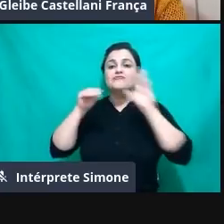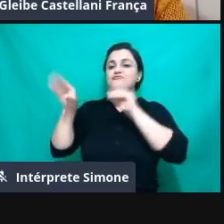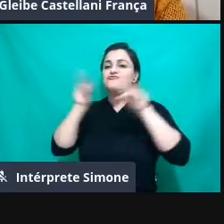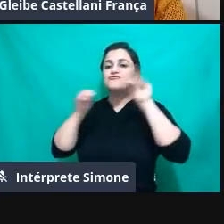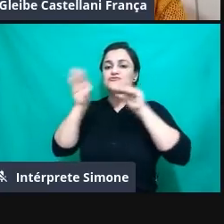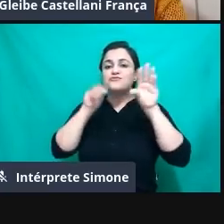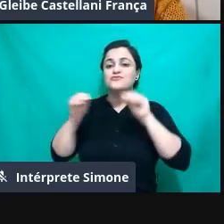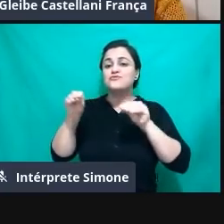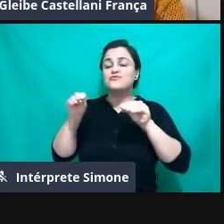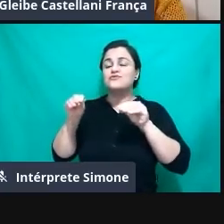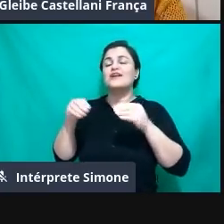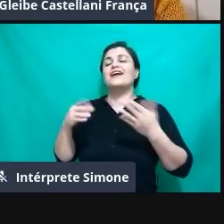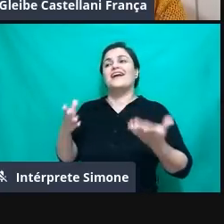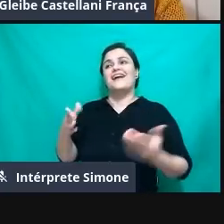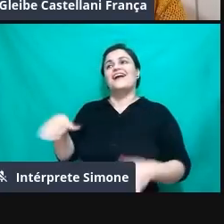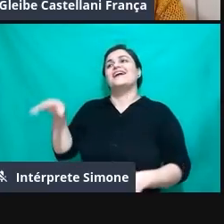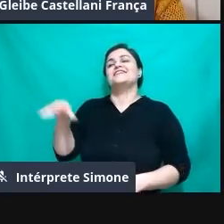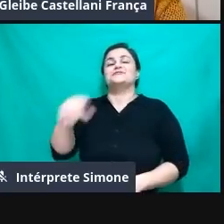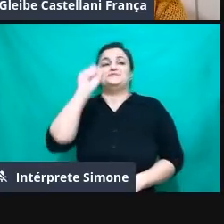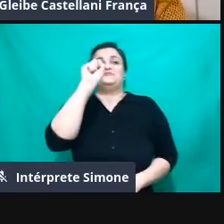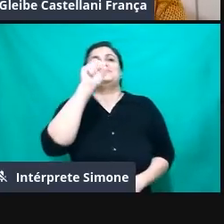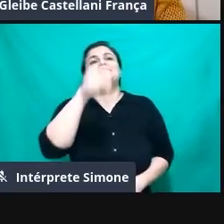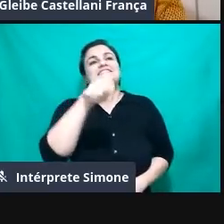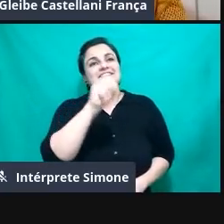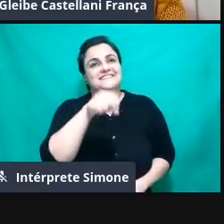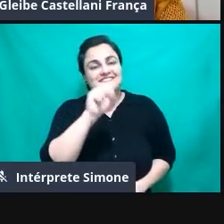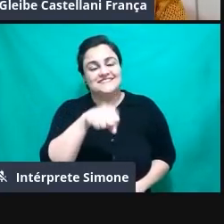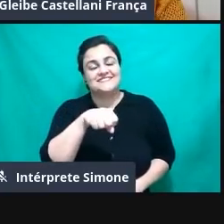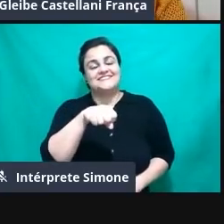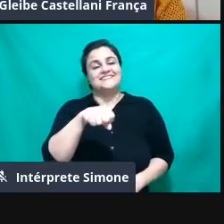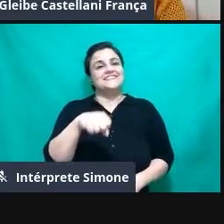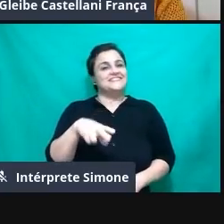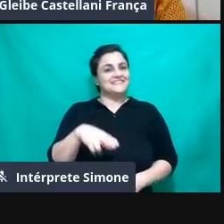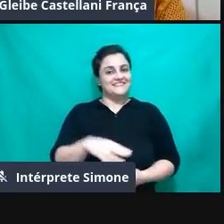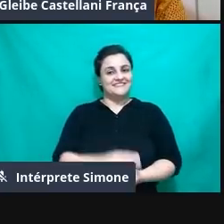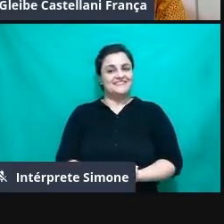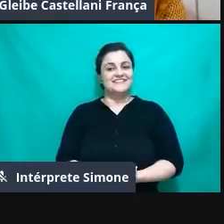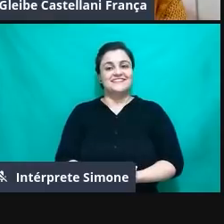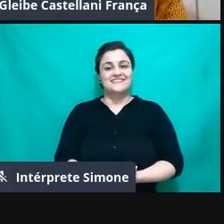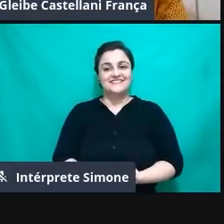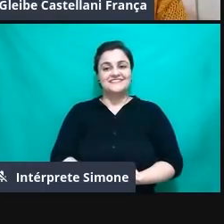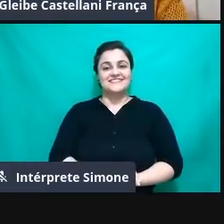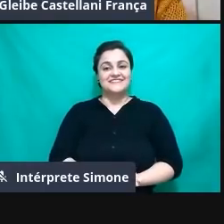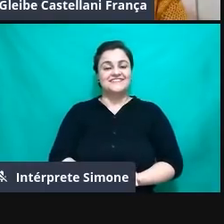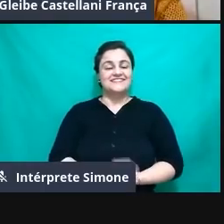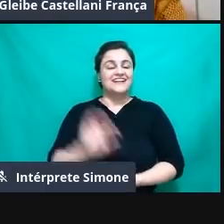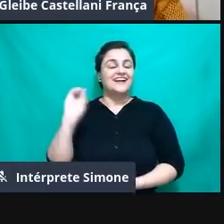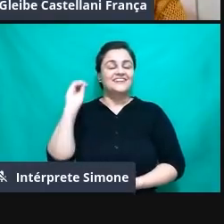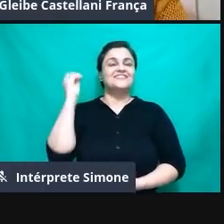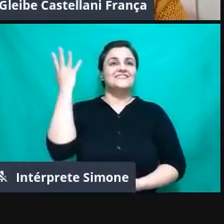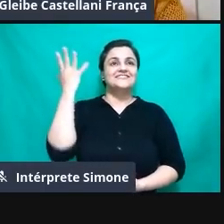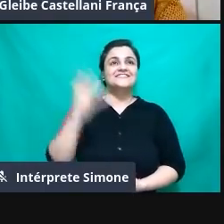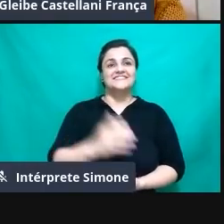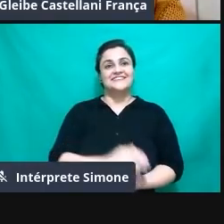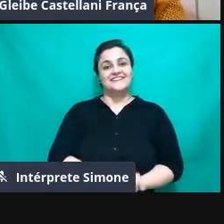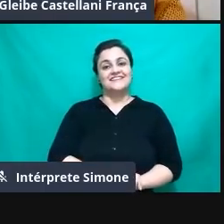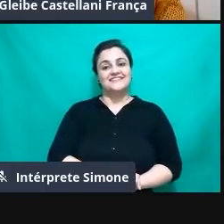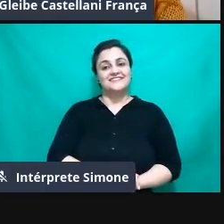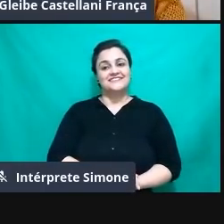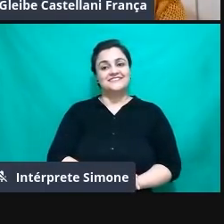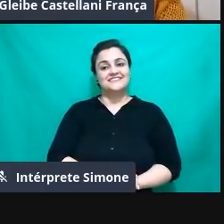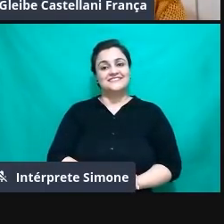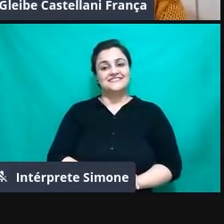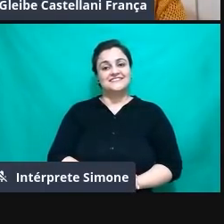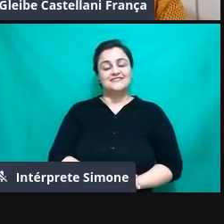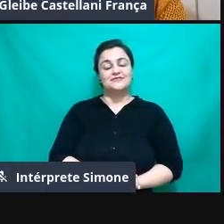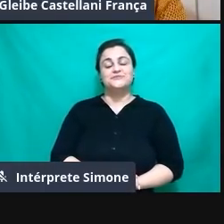Normal. Normal, né? Então, acontece... Faz parte. Então, eu acho que isso